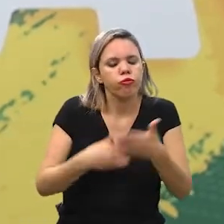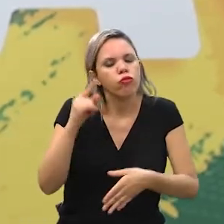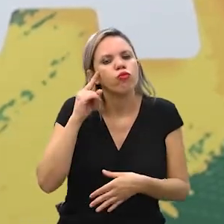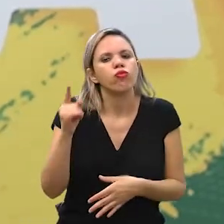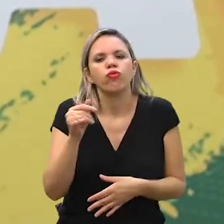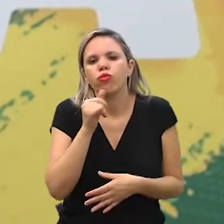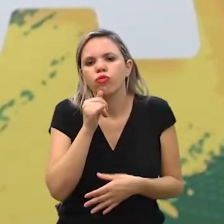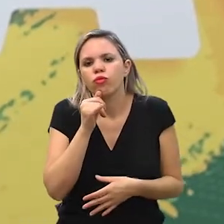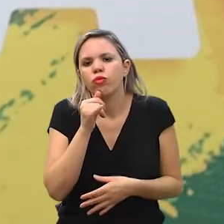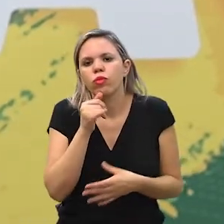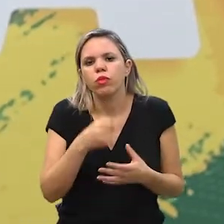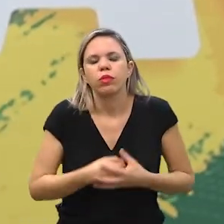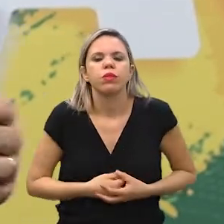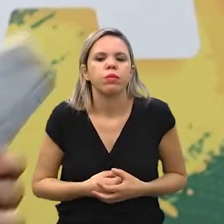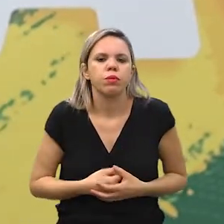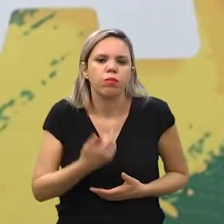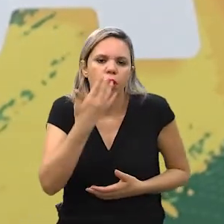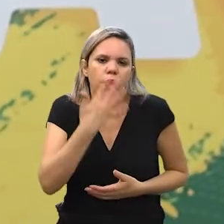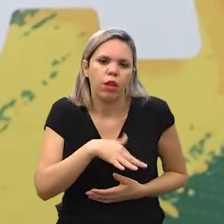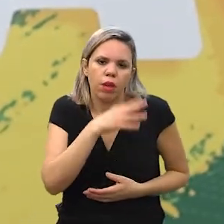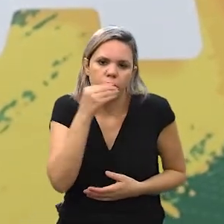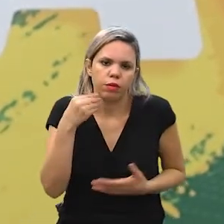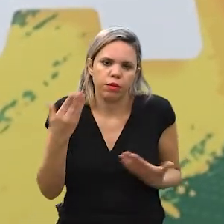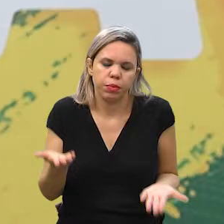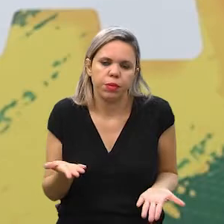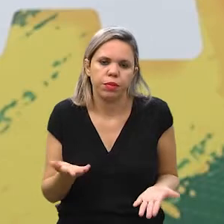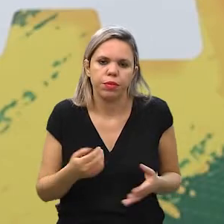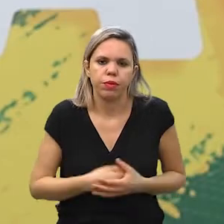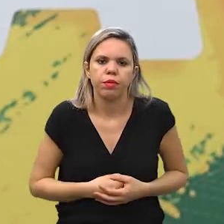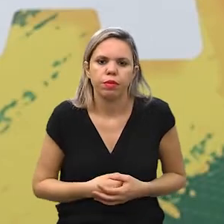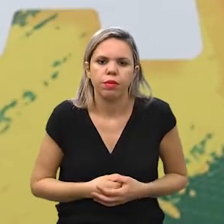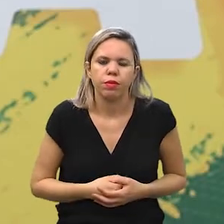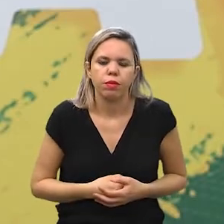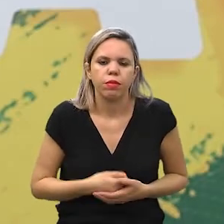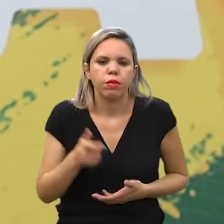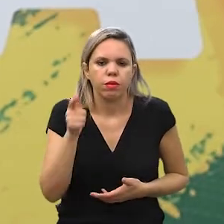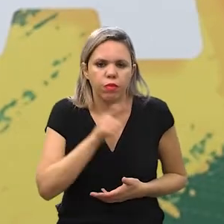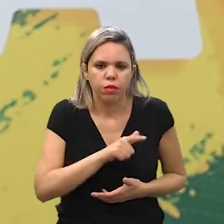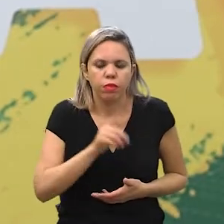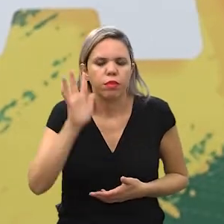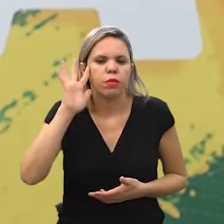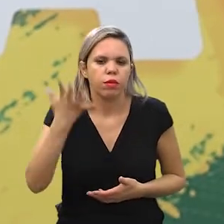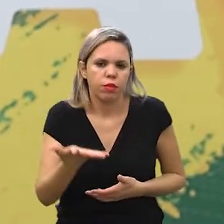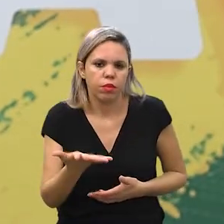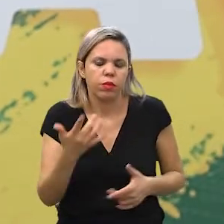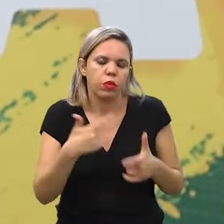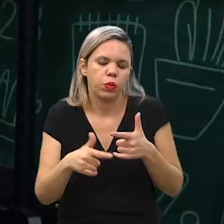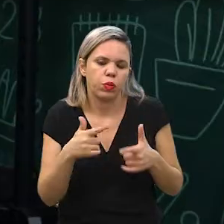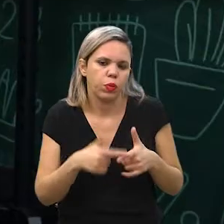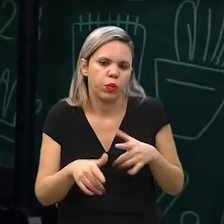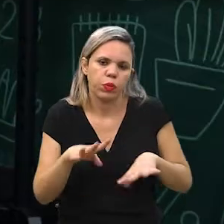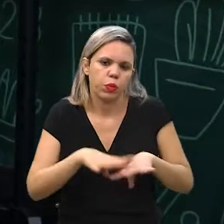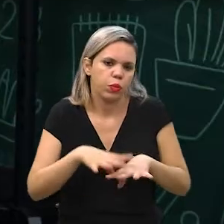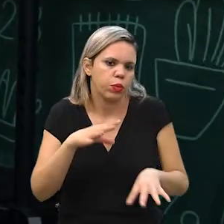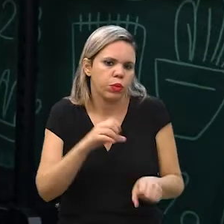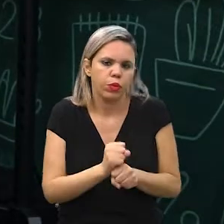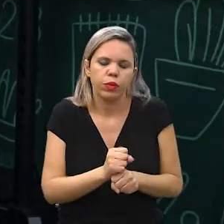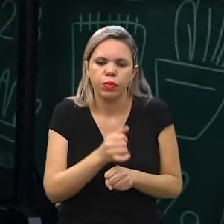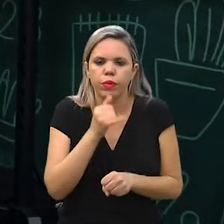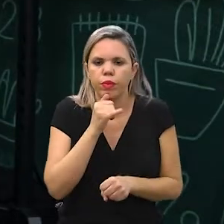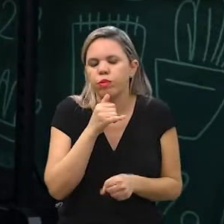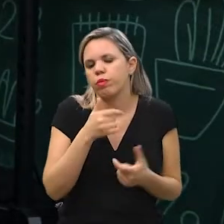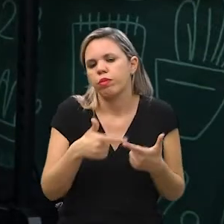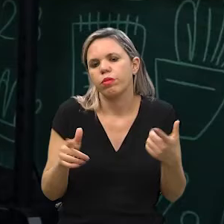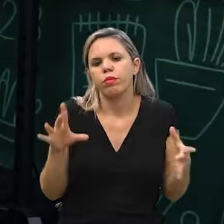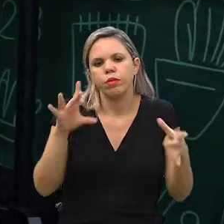dia a criança, o adolescente, enfim, consegue resolver sem nenhum problema